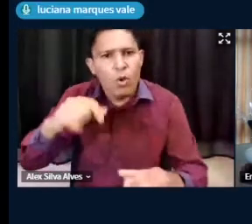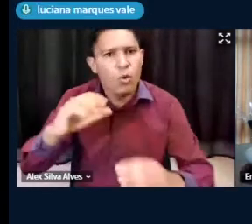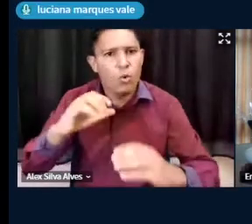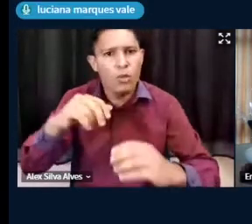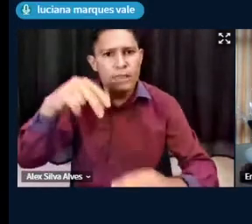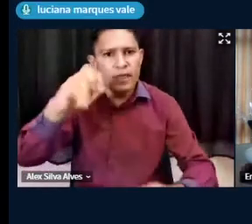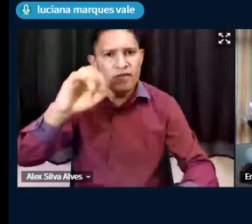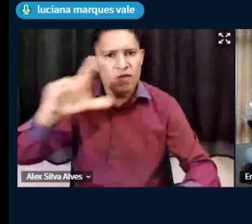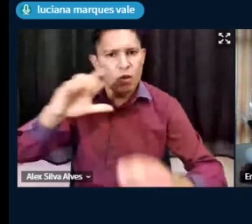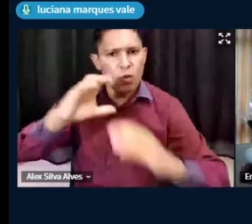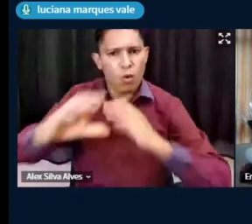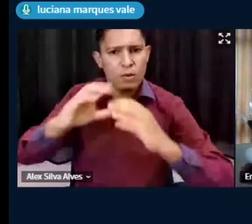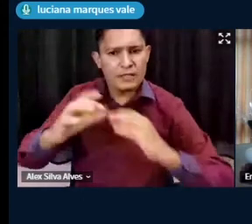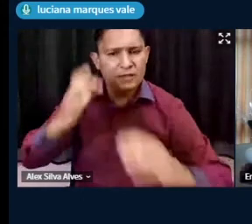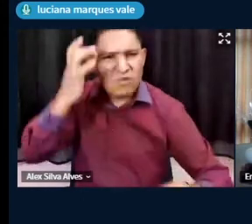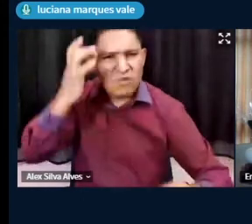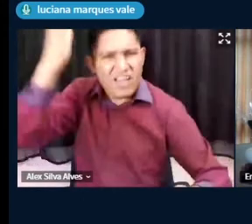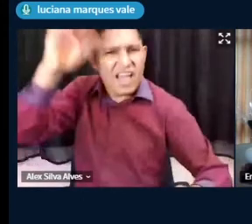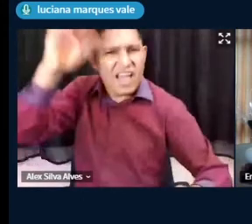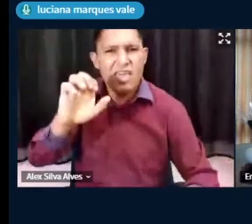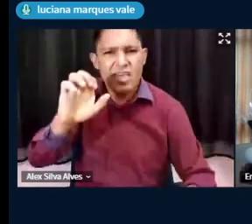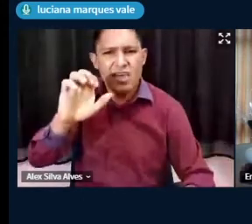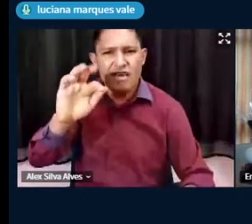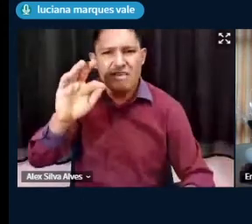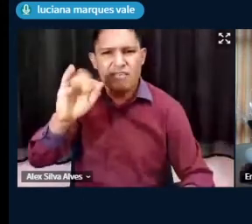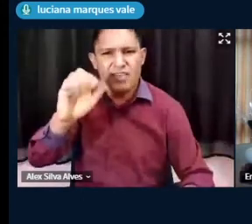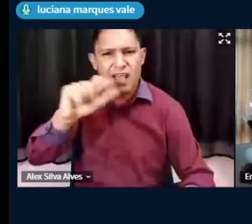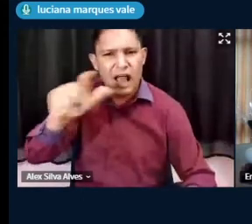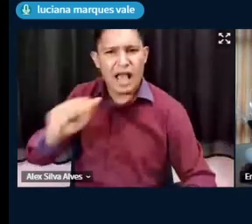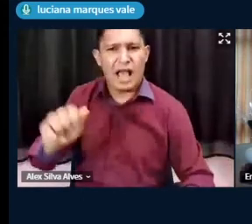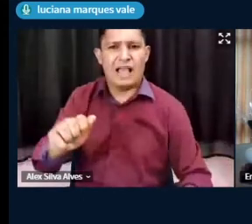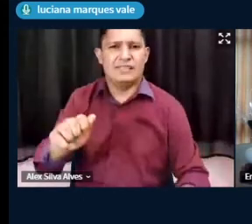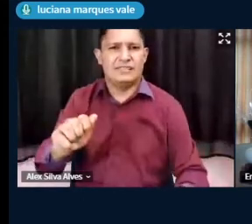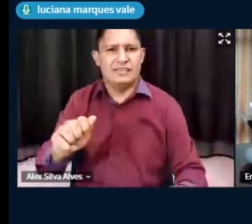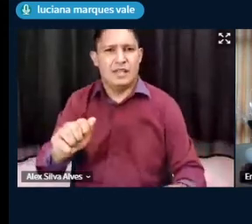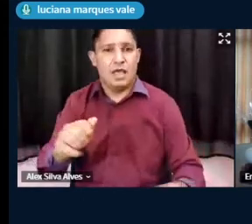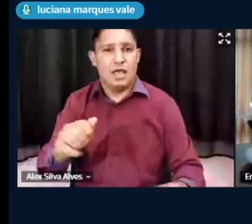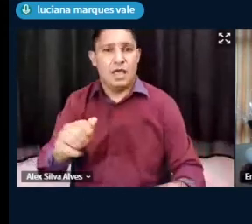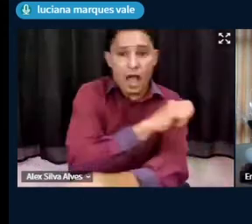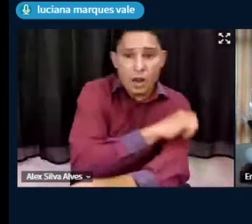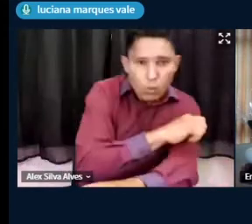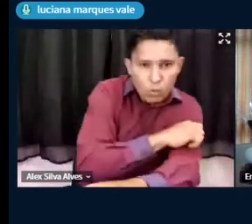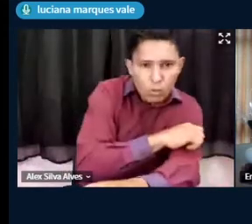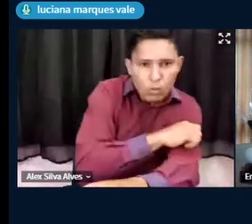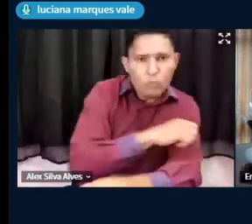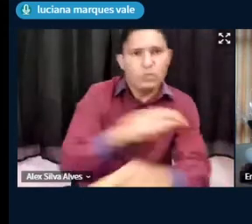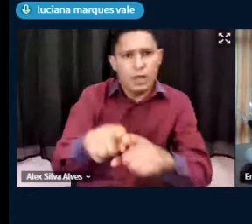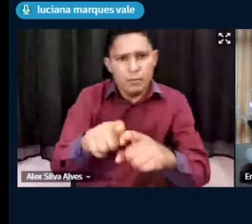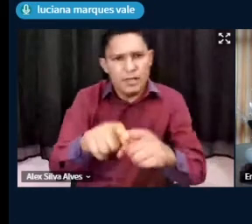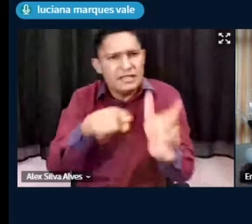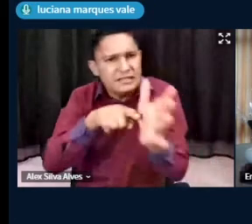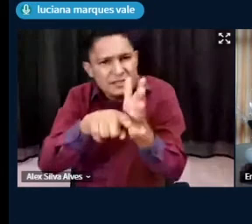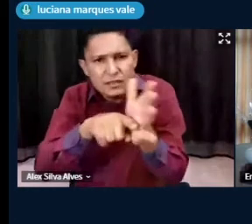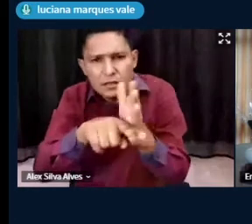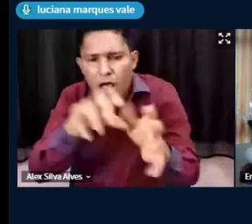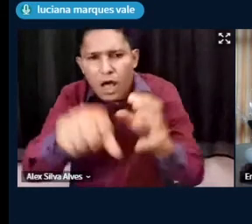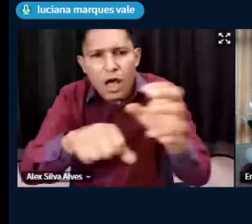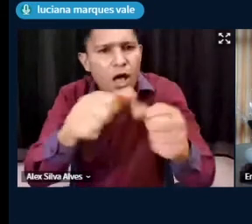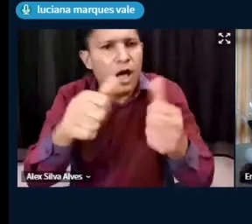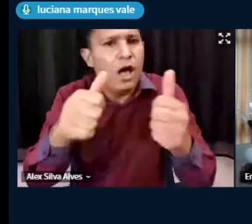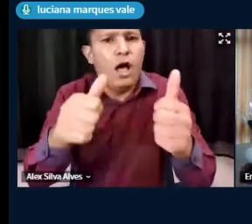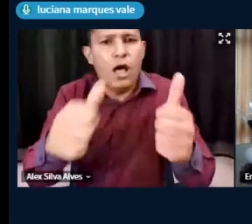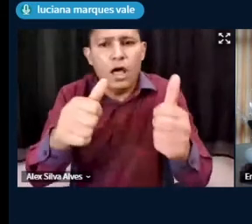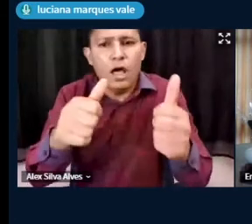de comunicação que trará aos consulentes um nível, aos consultantes, um nível